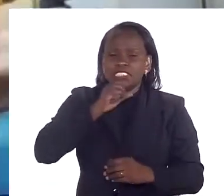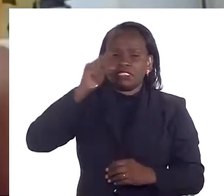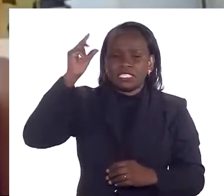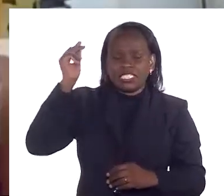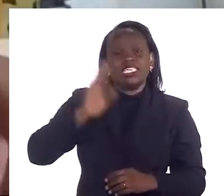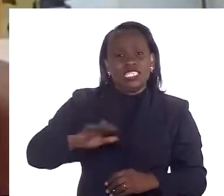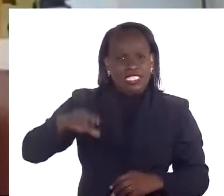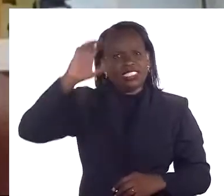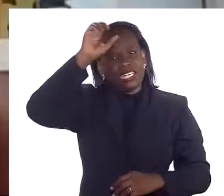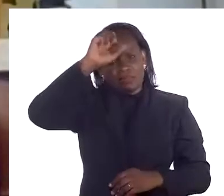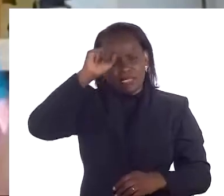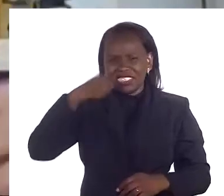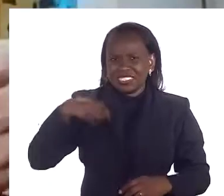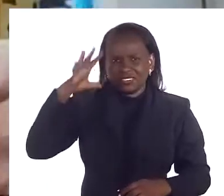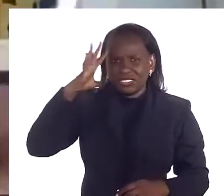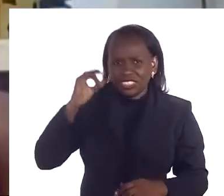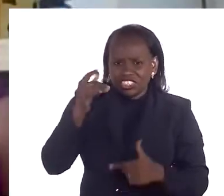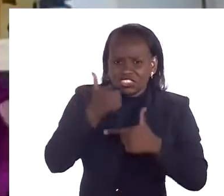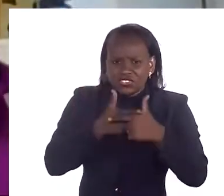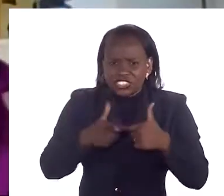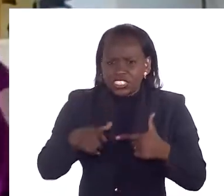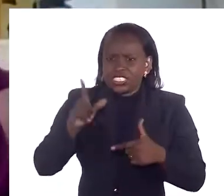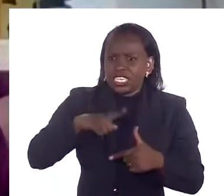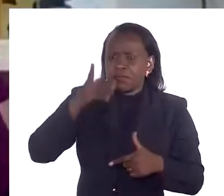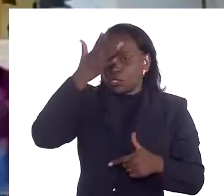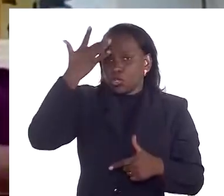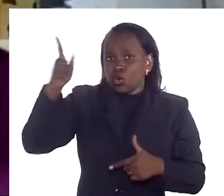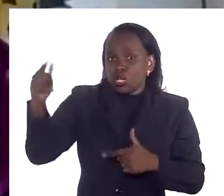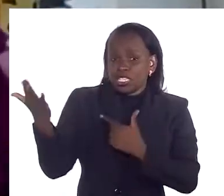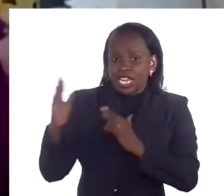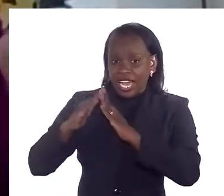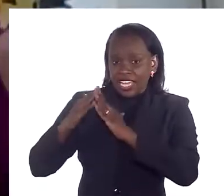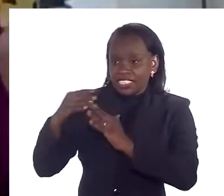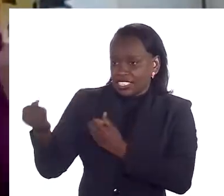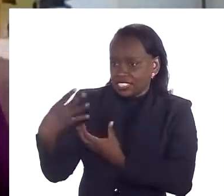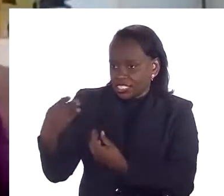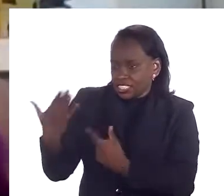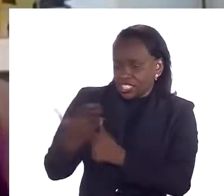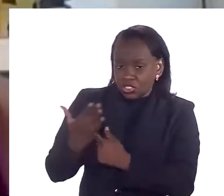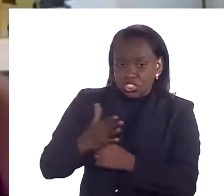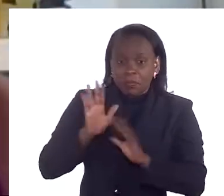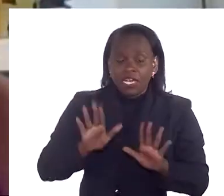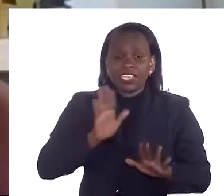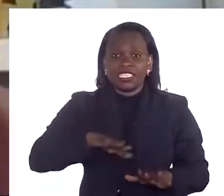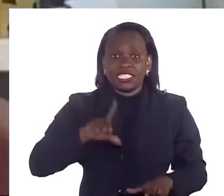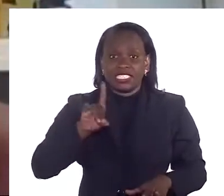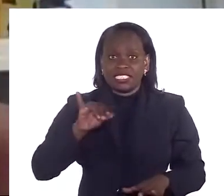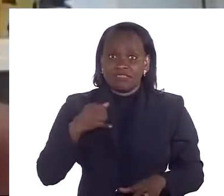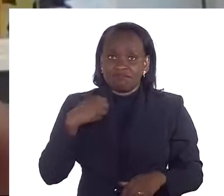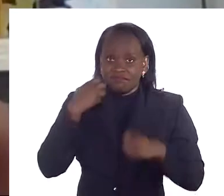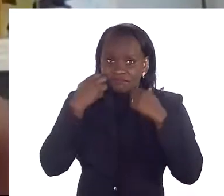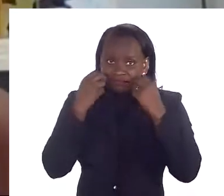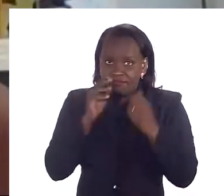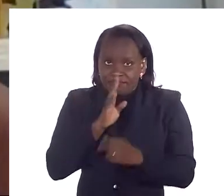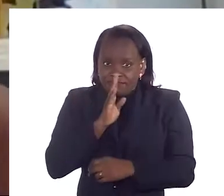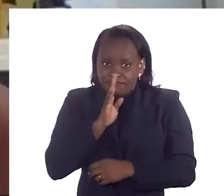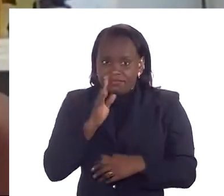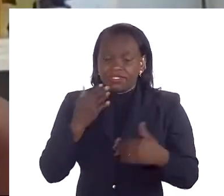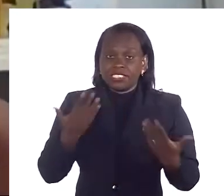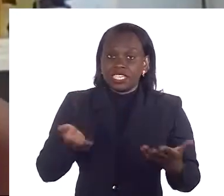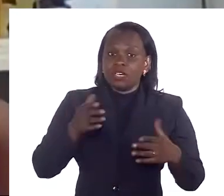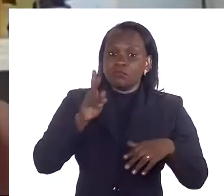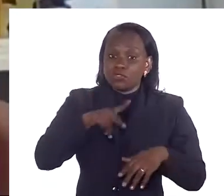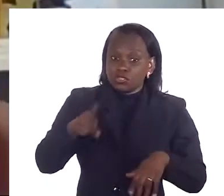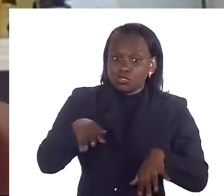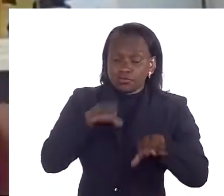né? Ela dá um jeito, ela consegue, se ela não compreendeu a dividir, vai ter uma explicadora, mas a criança com deficiência intelectual, ela se retrai, né? Então, eu acho que